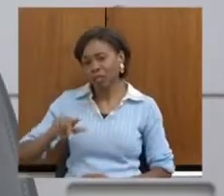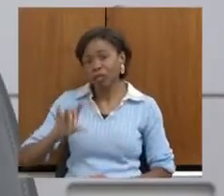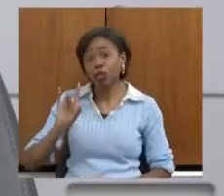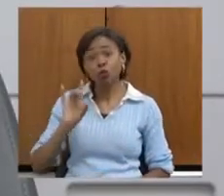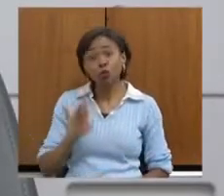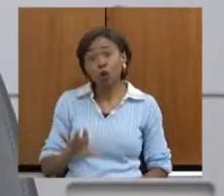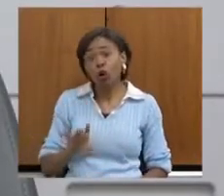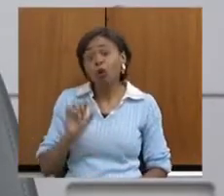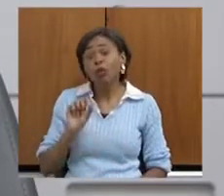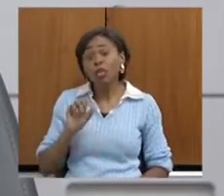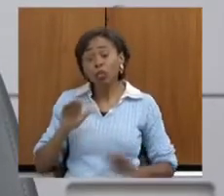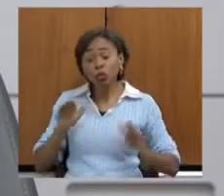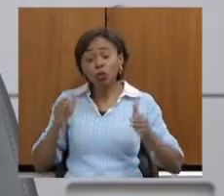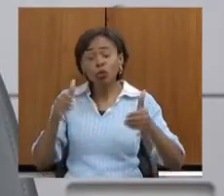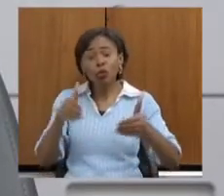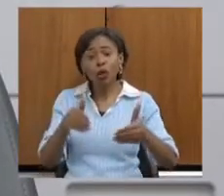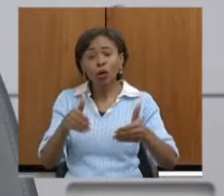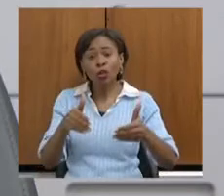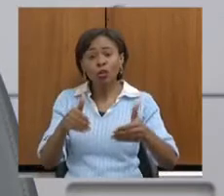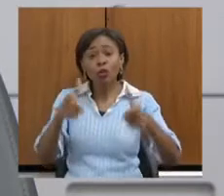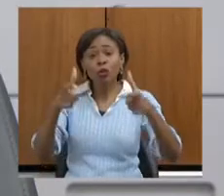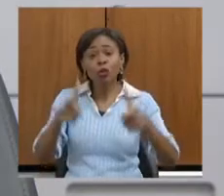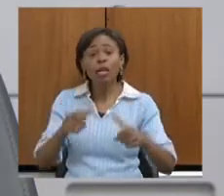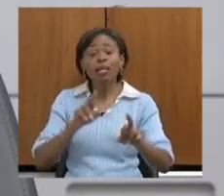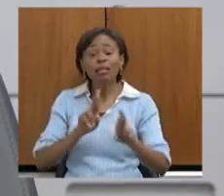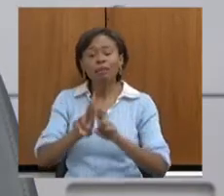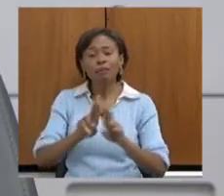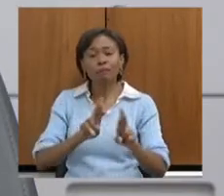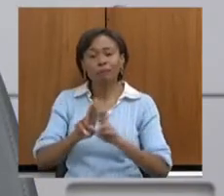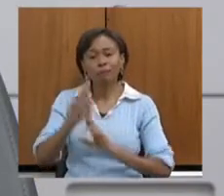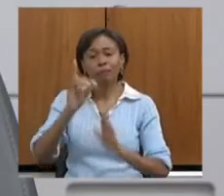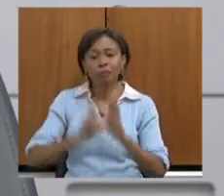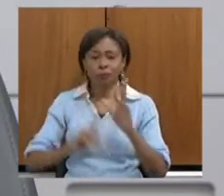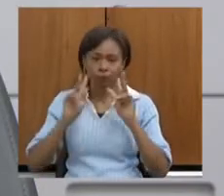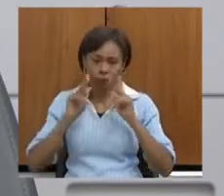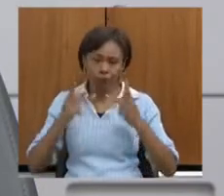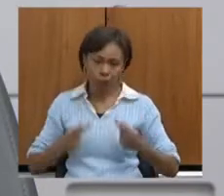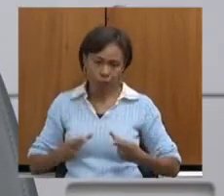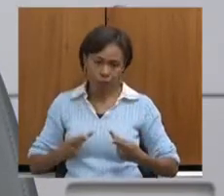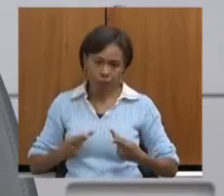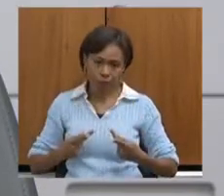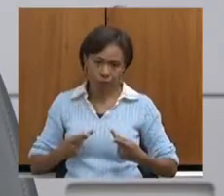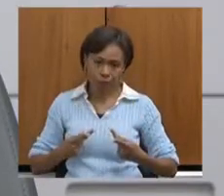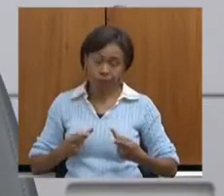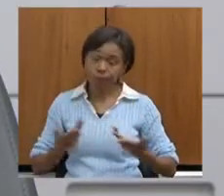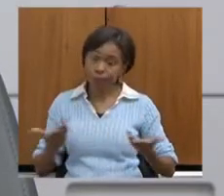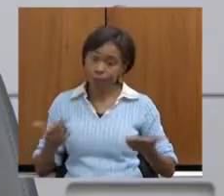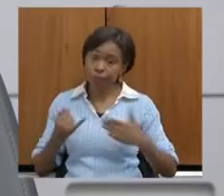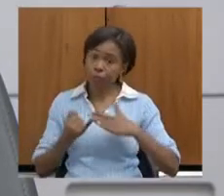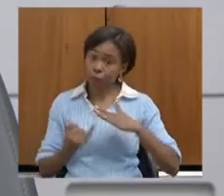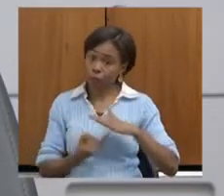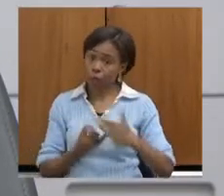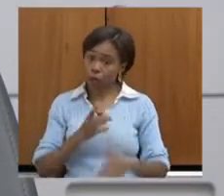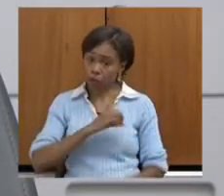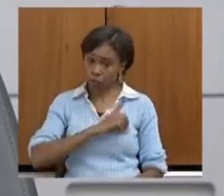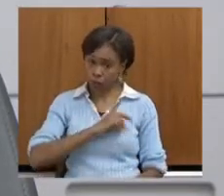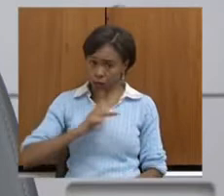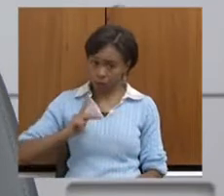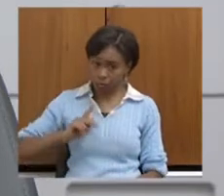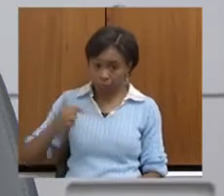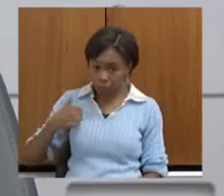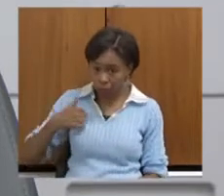um cenário em que se busca frear mas de violações de direitos humanos e é muito duro para essa instituição a qual represento